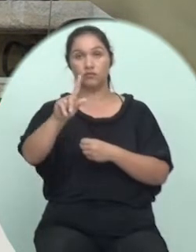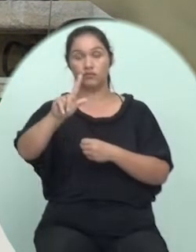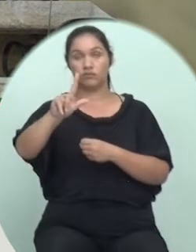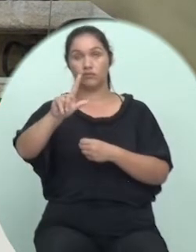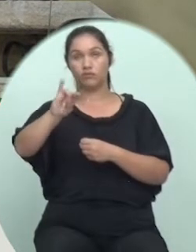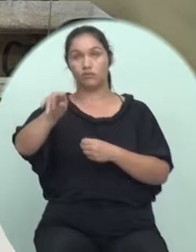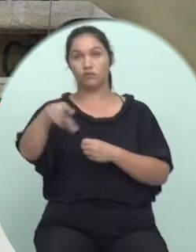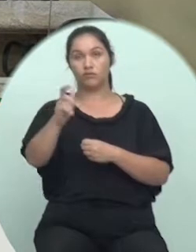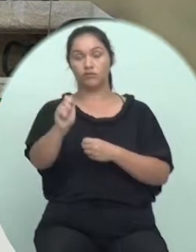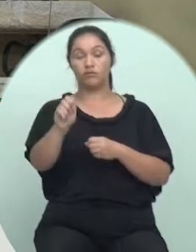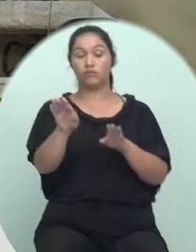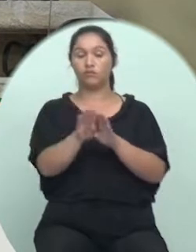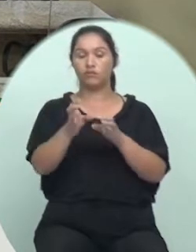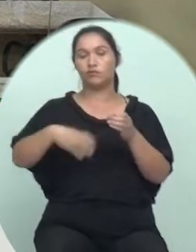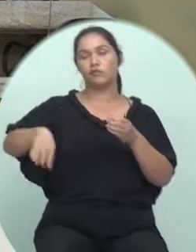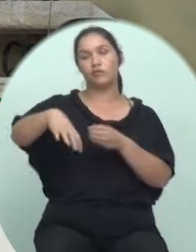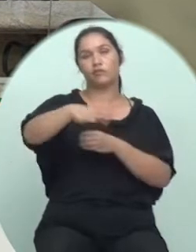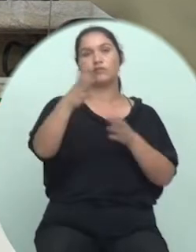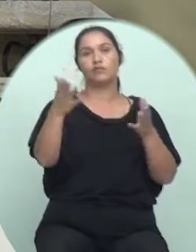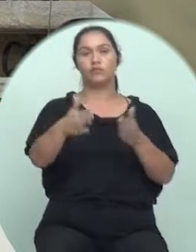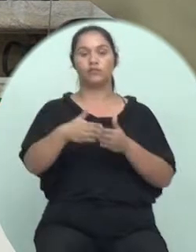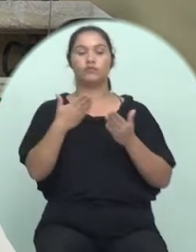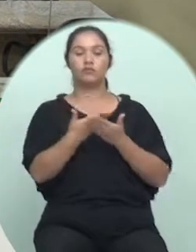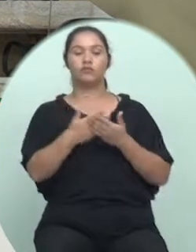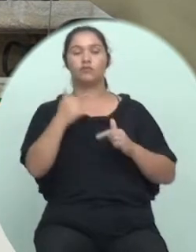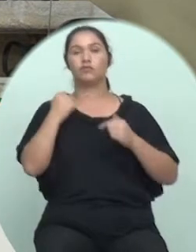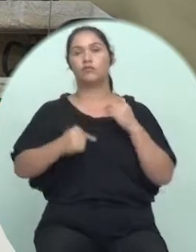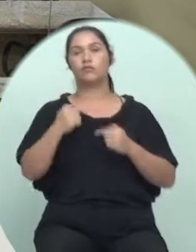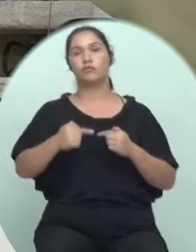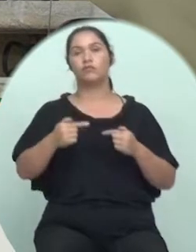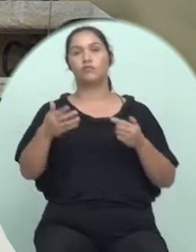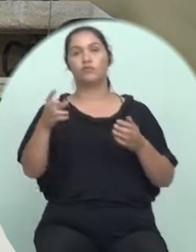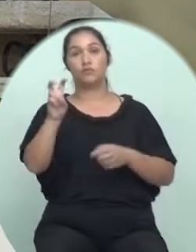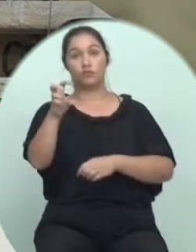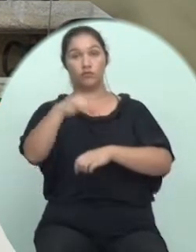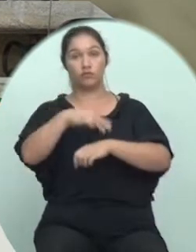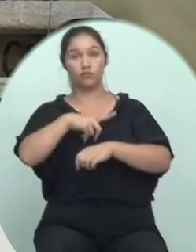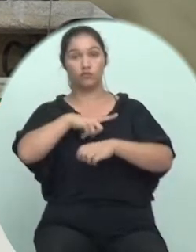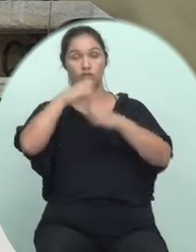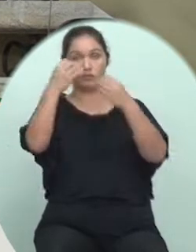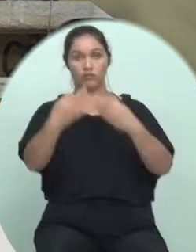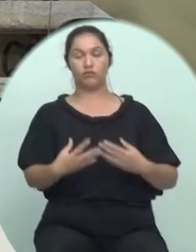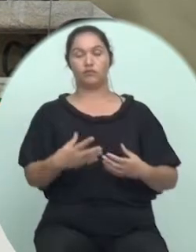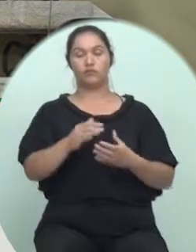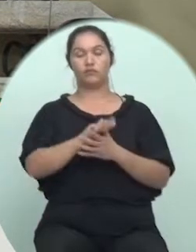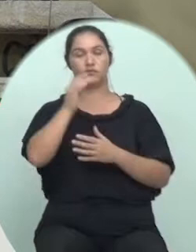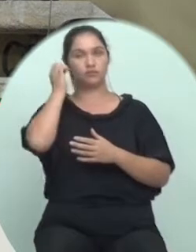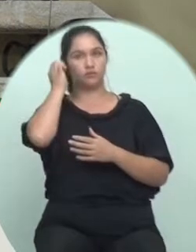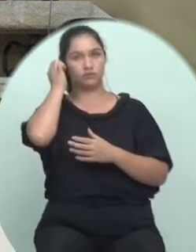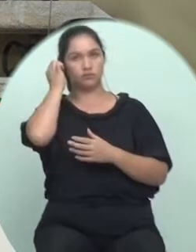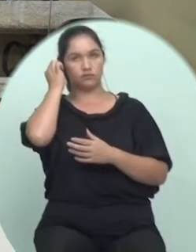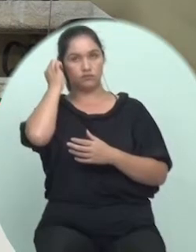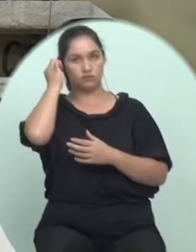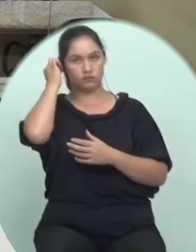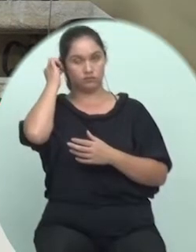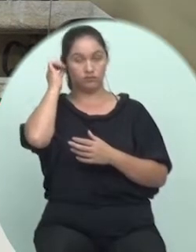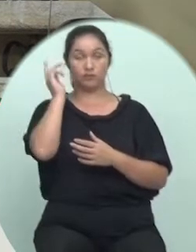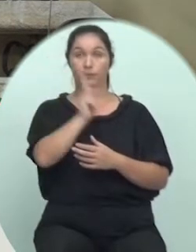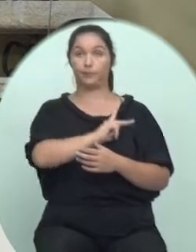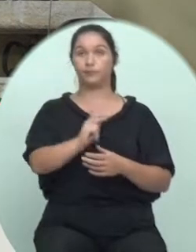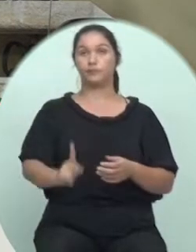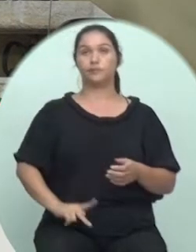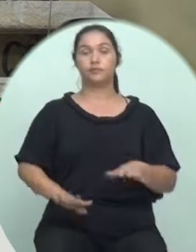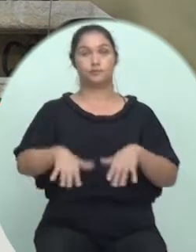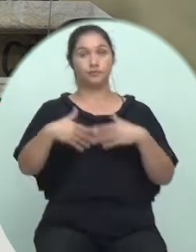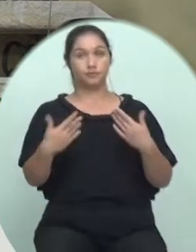está em discussão. Com a palavra o vereador Ademir Honorato. Vossa Excelência dispõe de 5 minutos. Senhor presidente, bom,